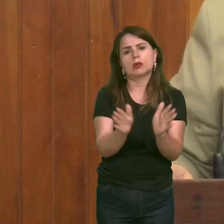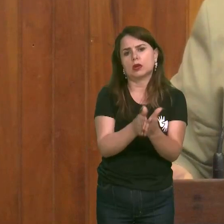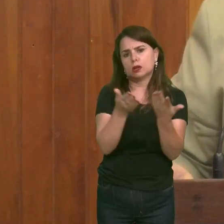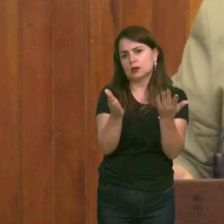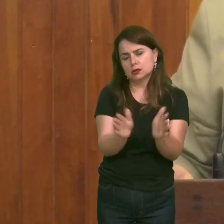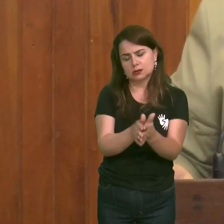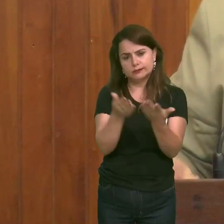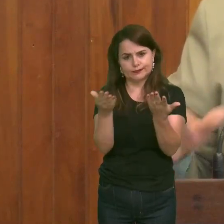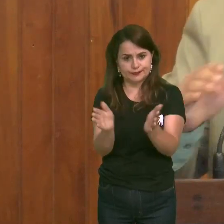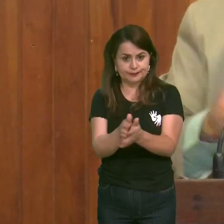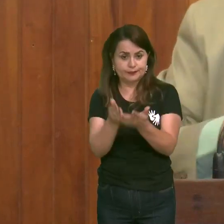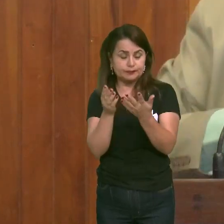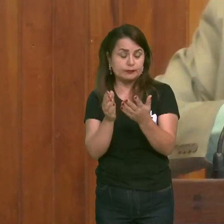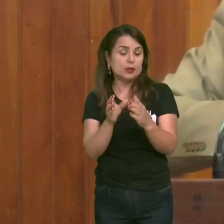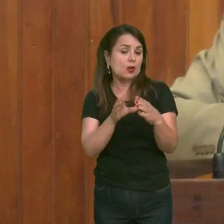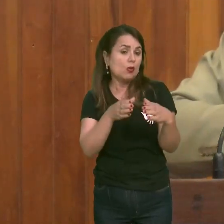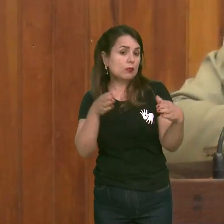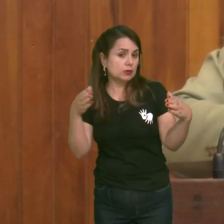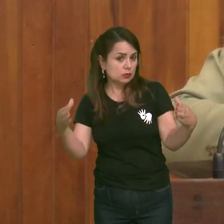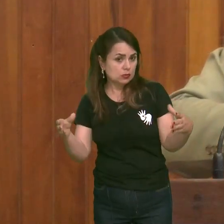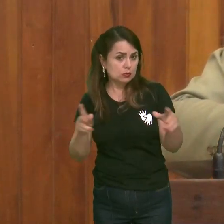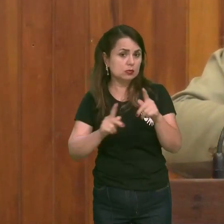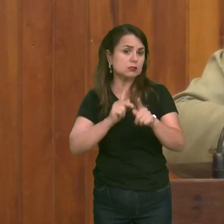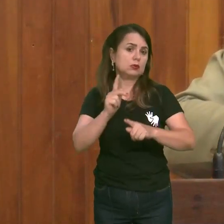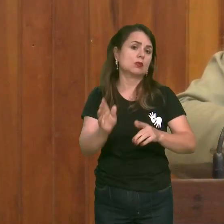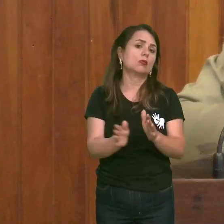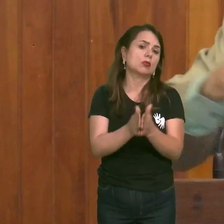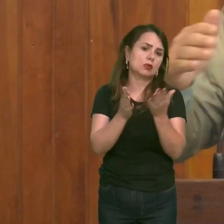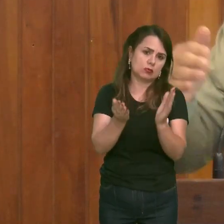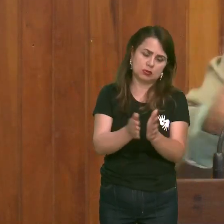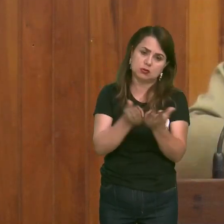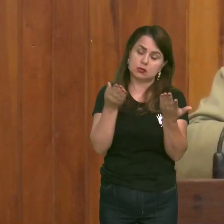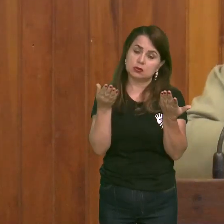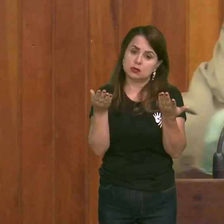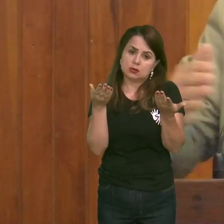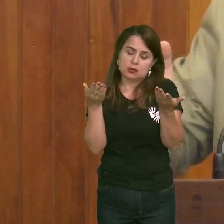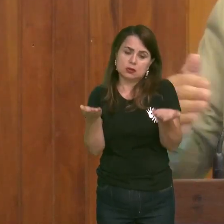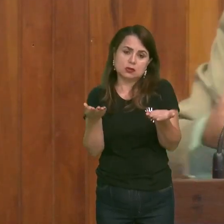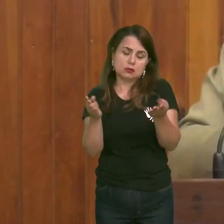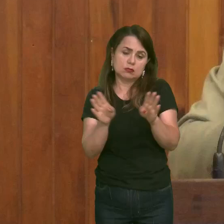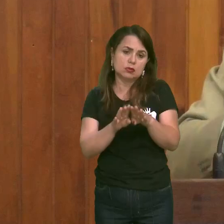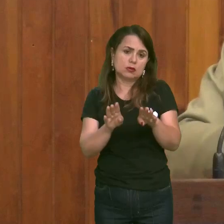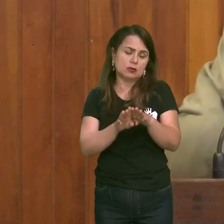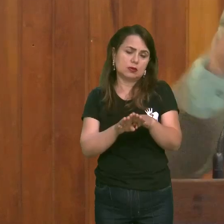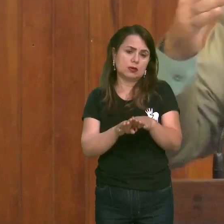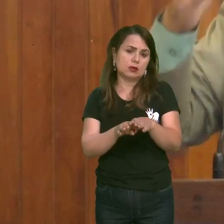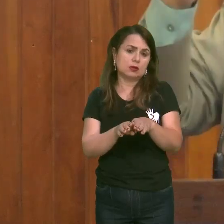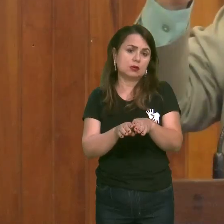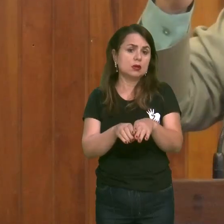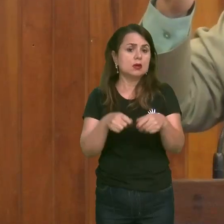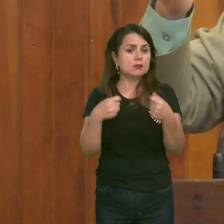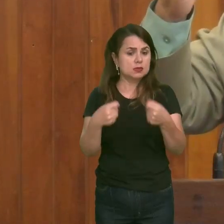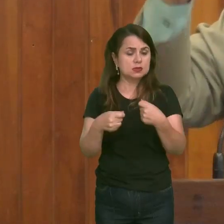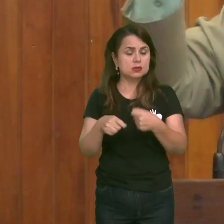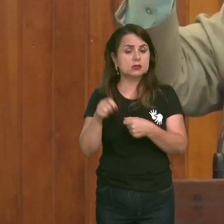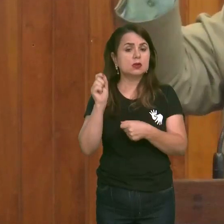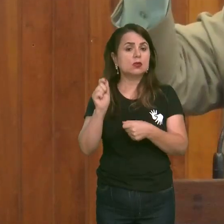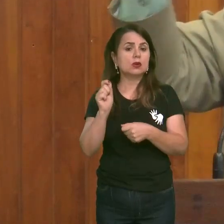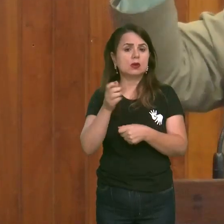no atendimento ao cidadão então a a prestação de serviço a manutenção da cidade tinha também que tem melhorado